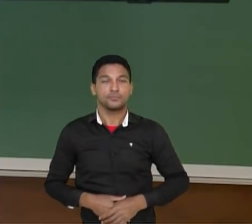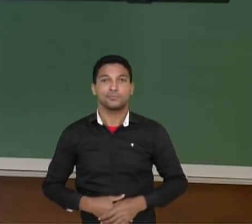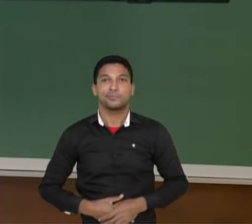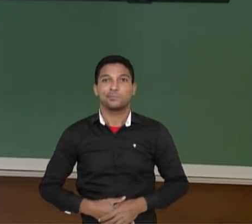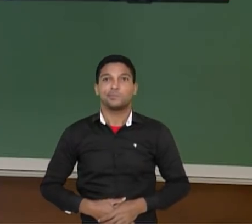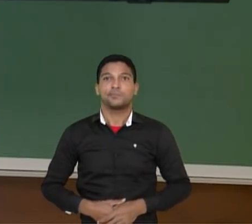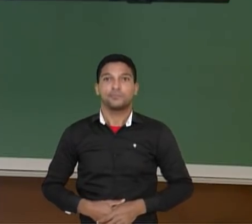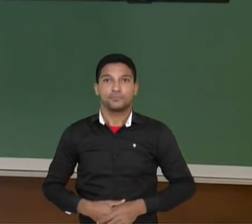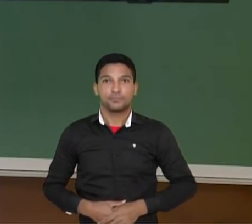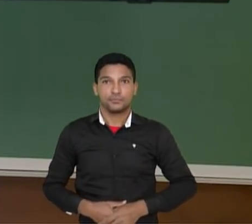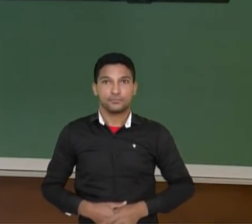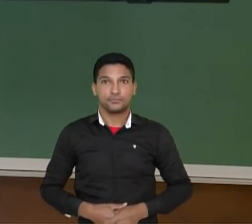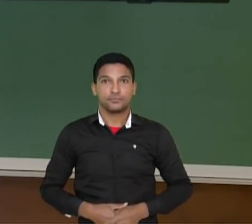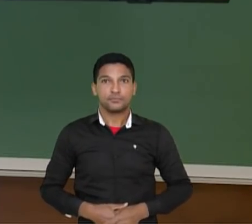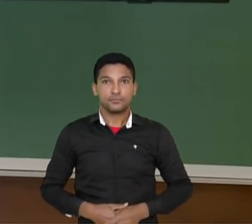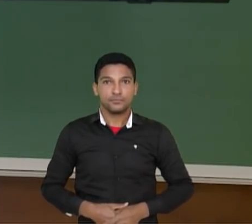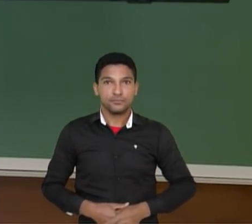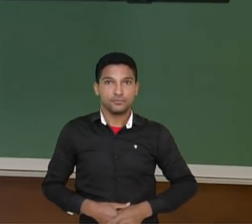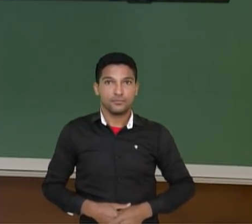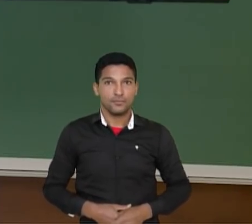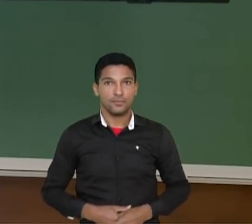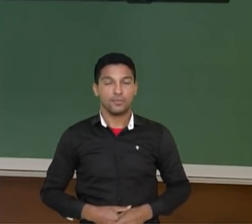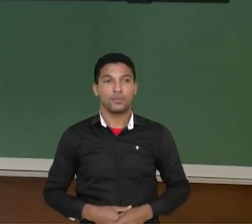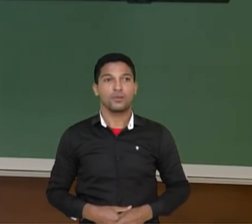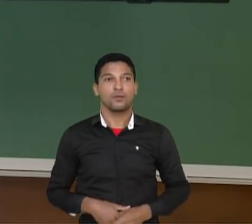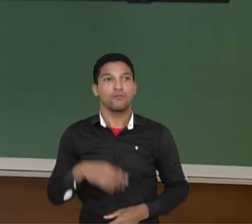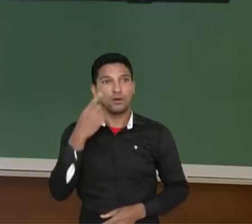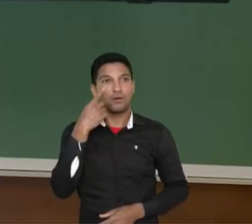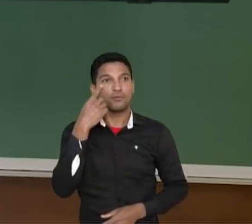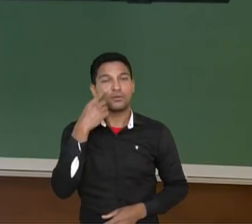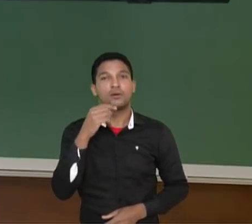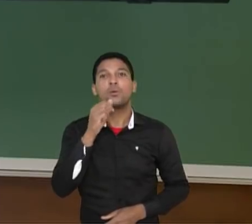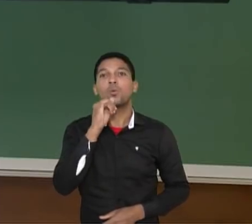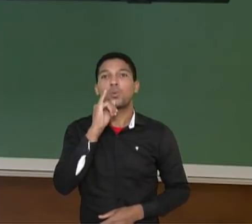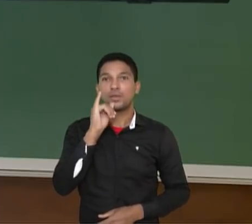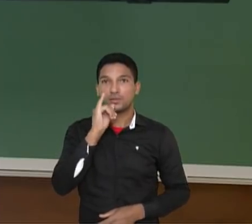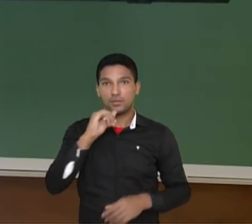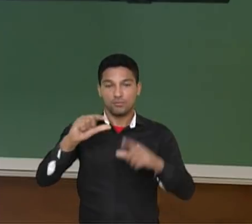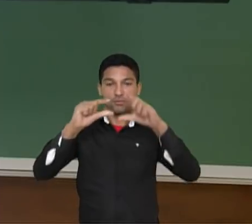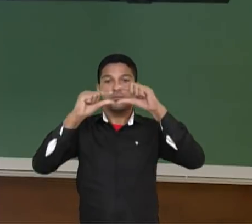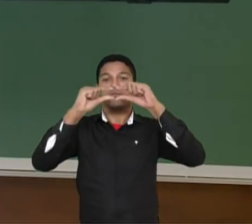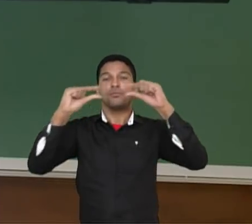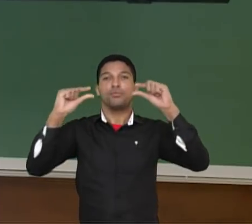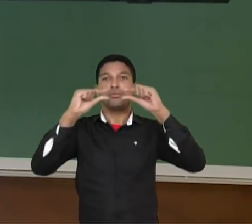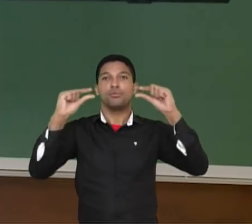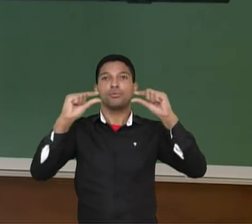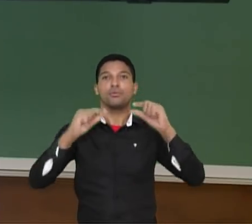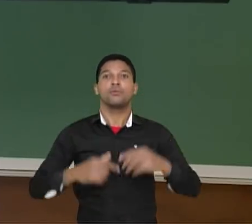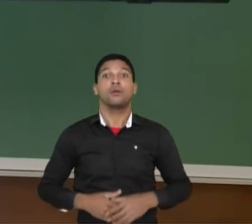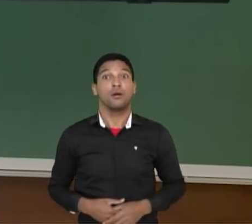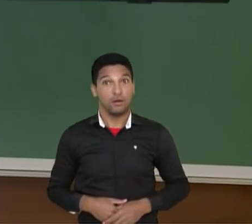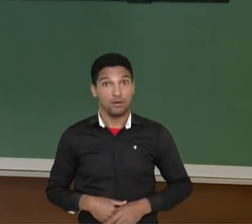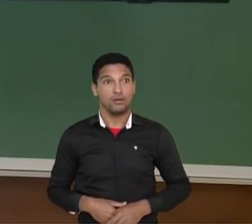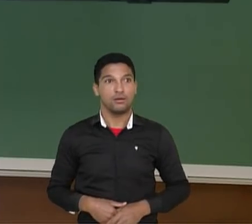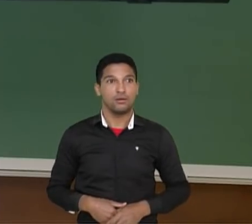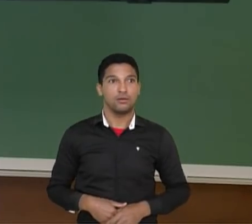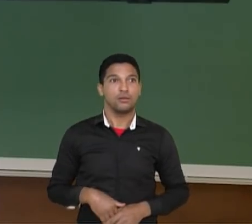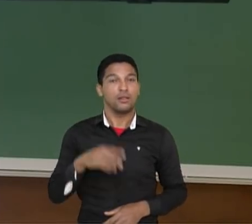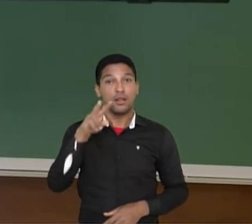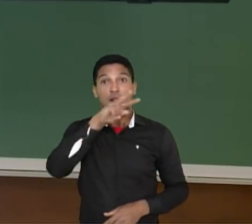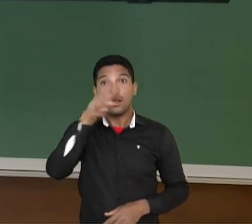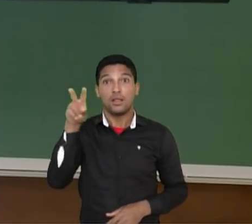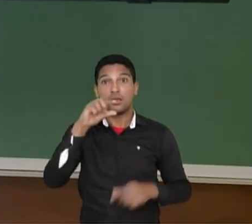é considerada período, tá? Então, vamos reparar aqui no exemplo que eu trago para você. A Amazônia é